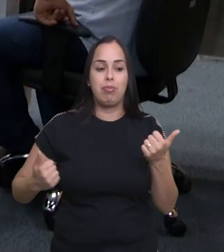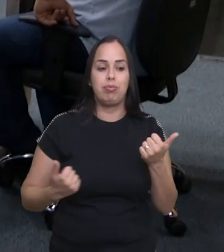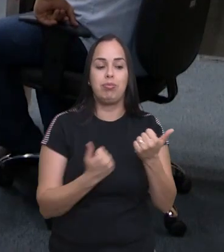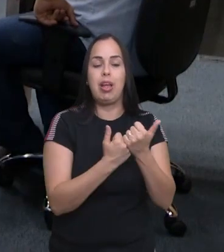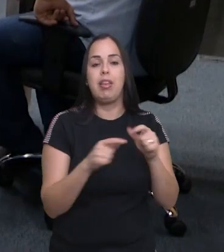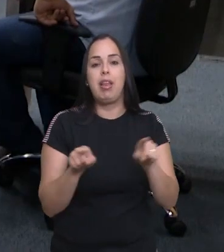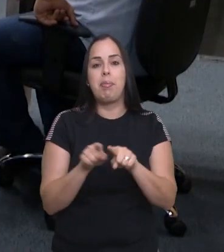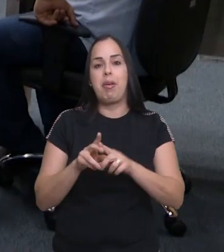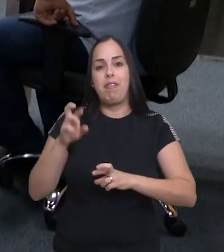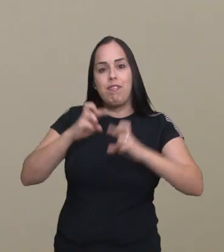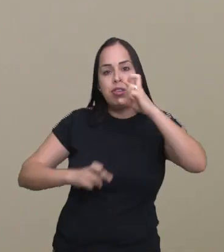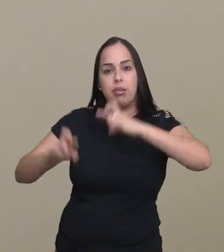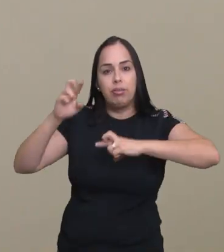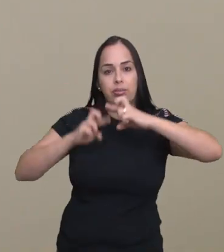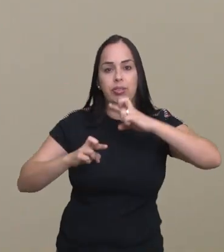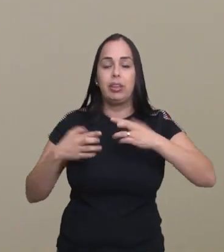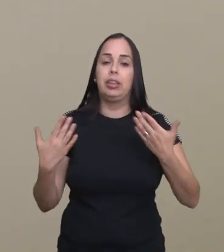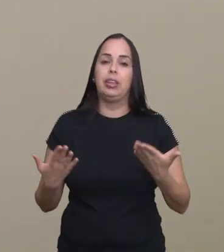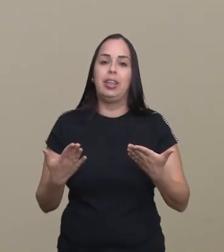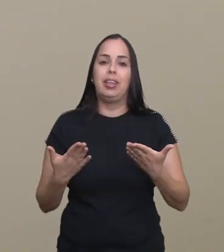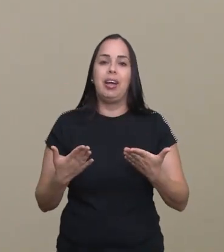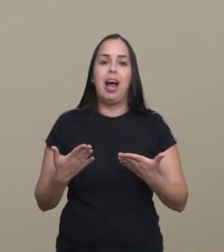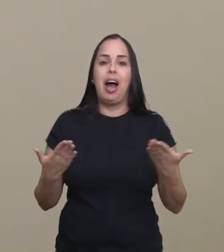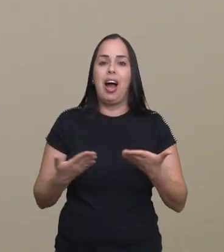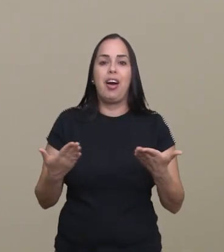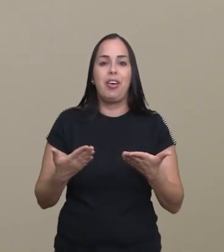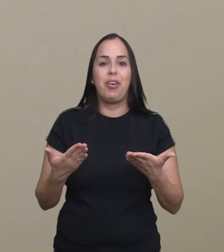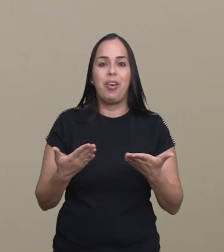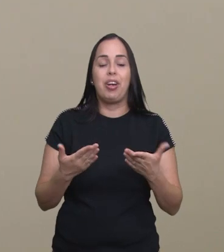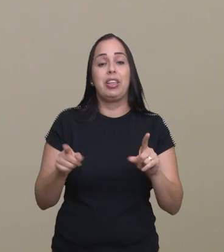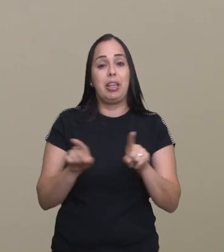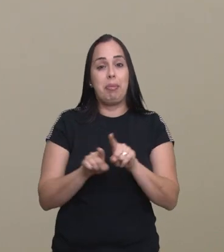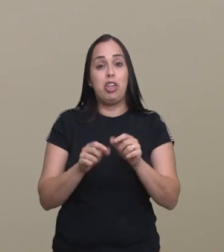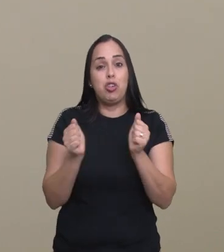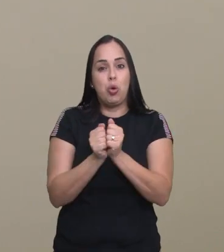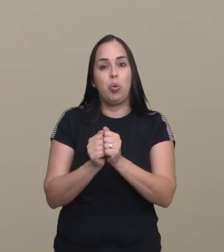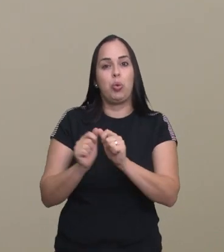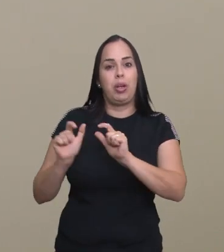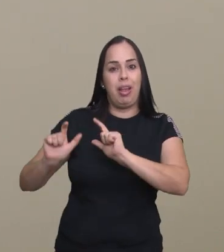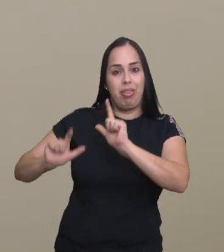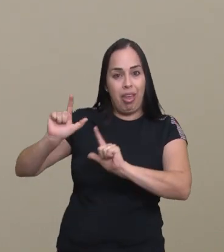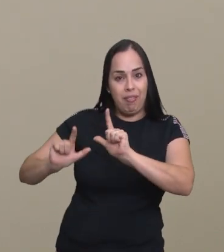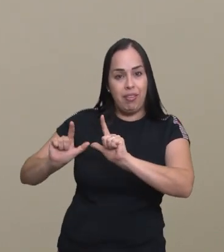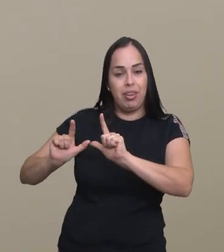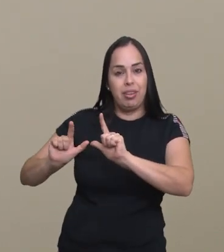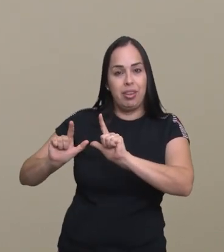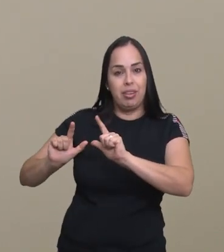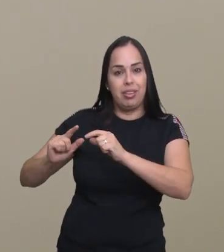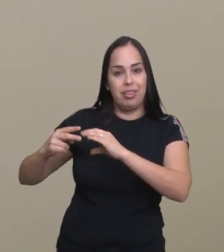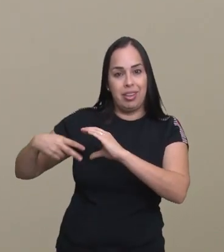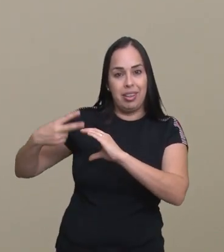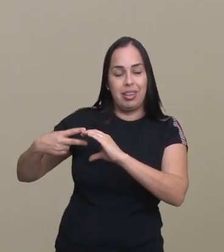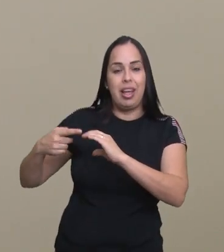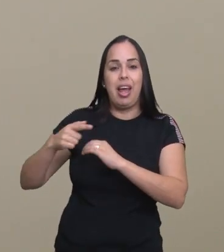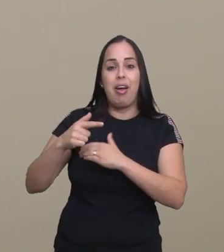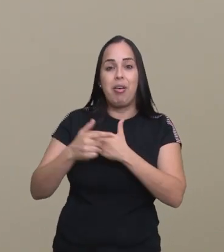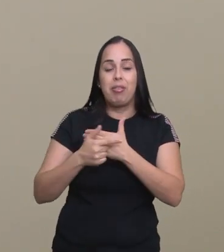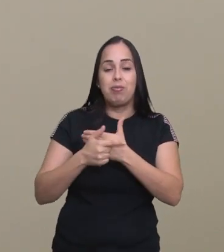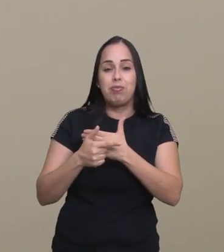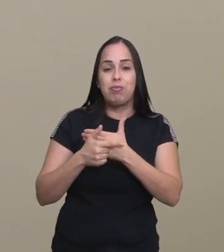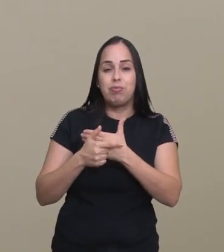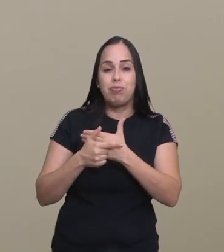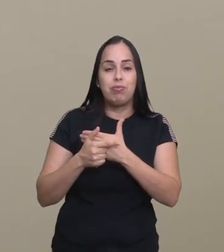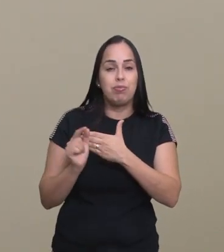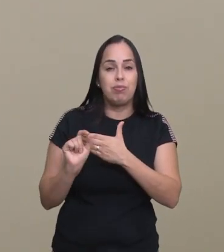à fiscalização. E a Câmara agora, principalmente com a TV Câmara, né, ela pode ter um papel